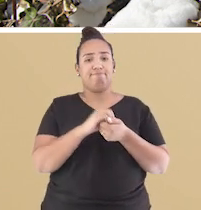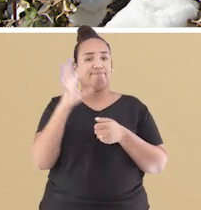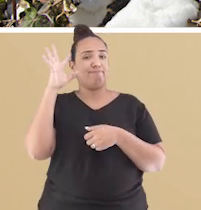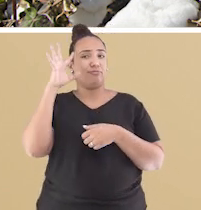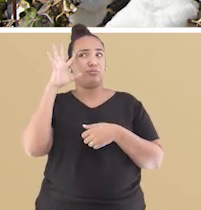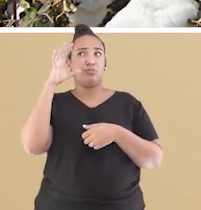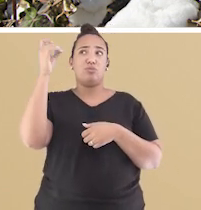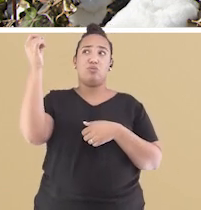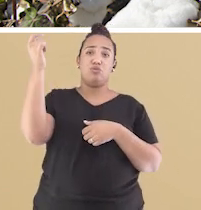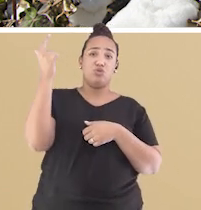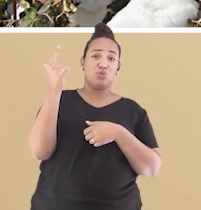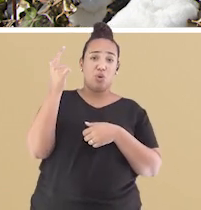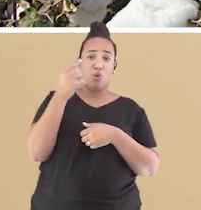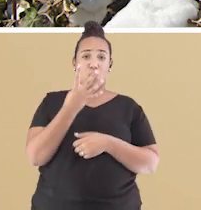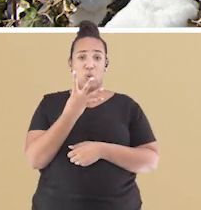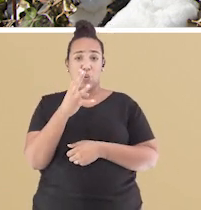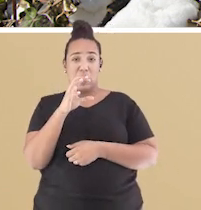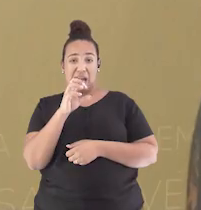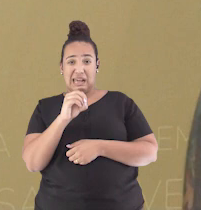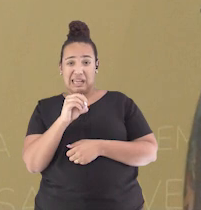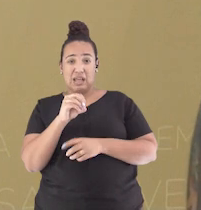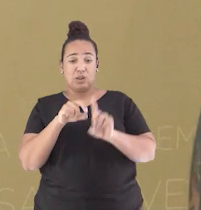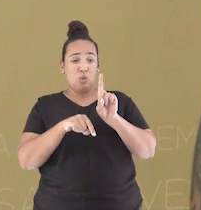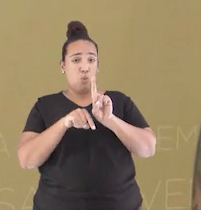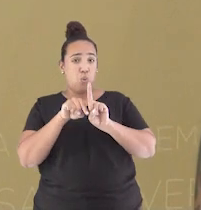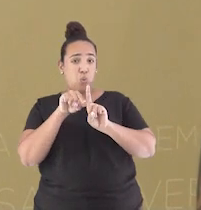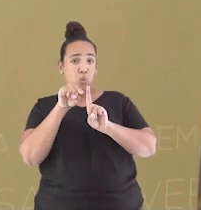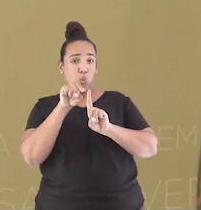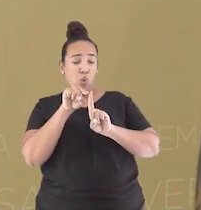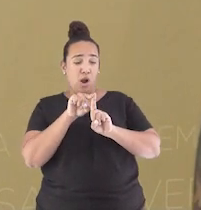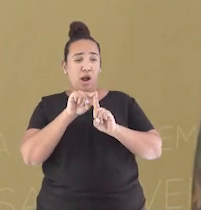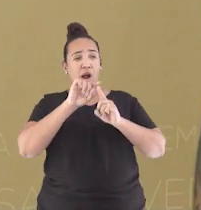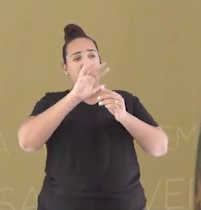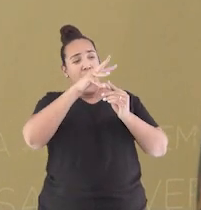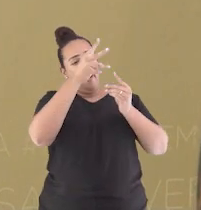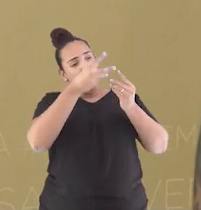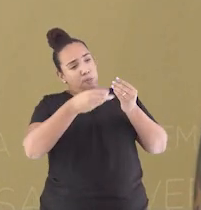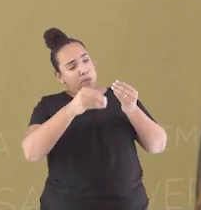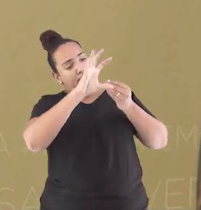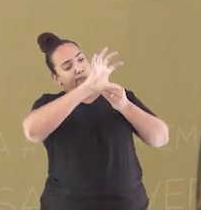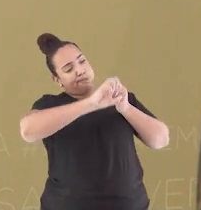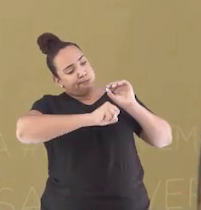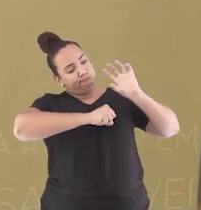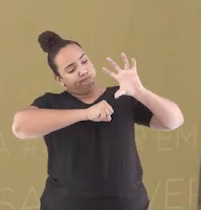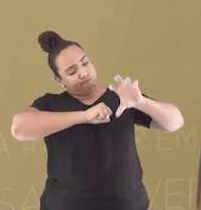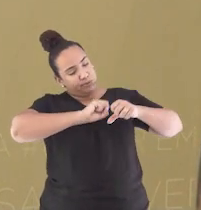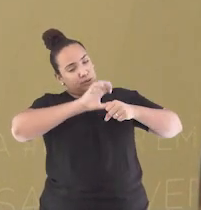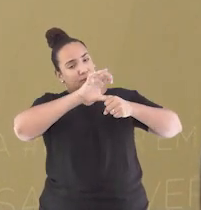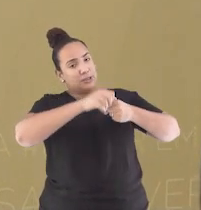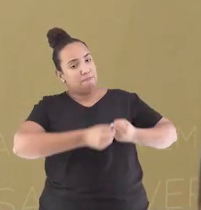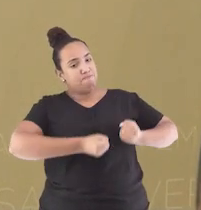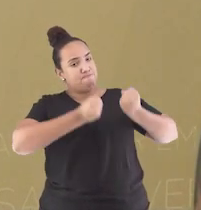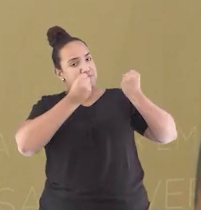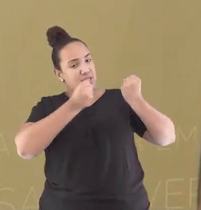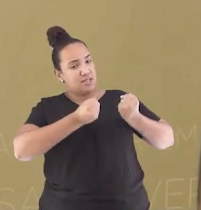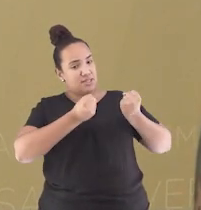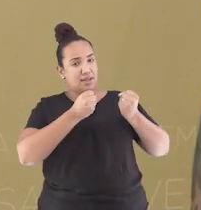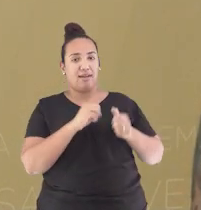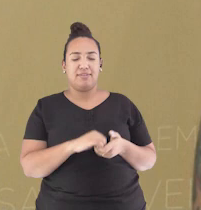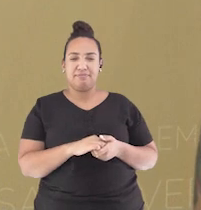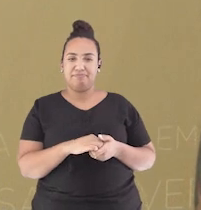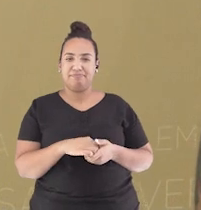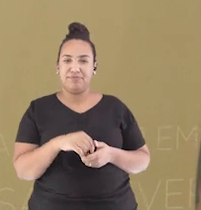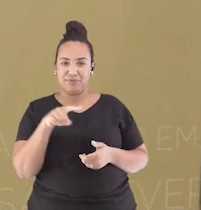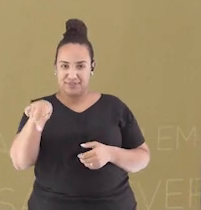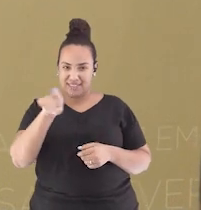trabalhar numa lavoura de algodão é muito pesado. Pensa, trabalhar num sol de 40 graus agachado para poder colher o algodão e